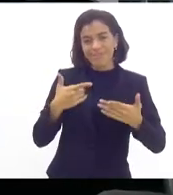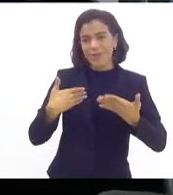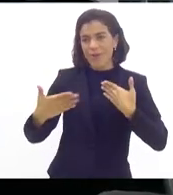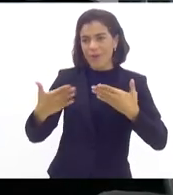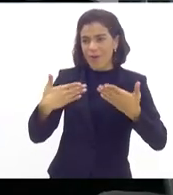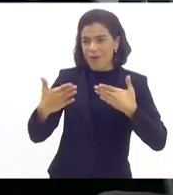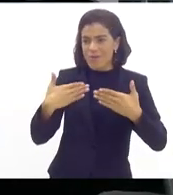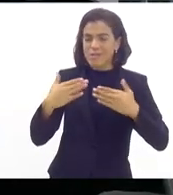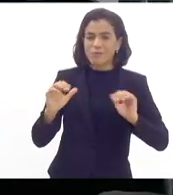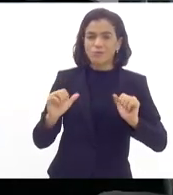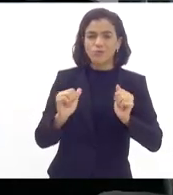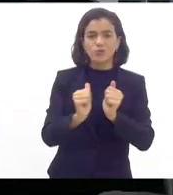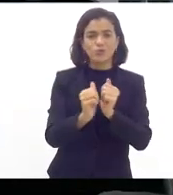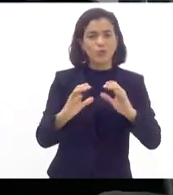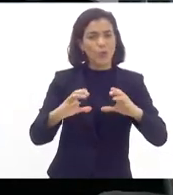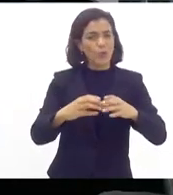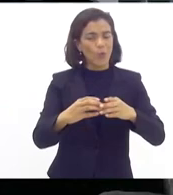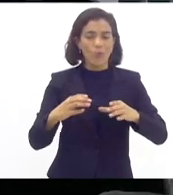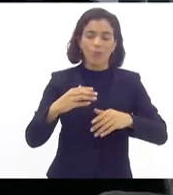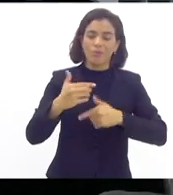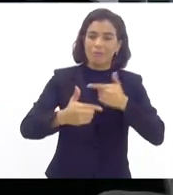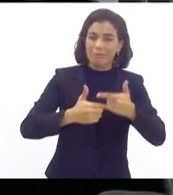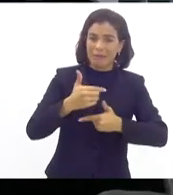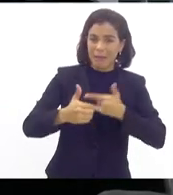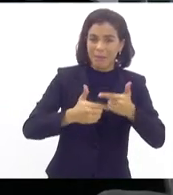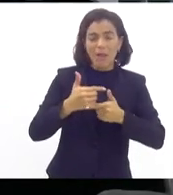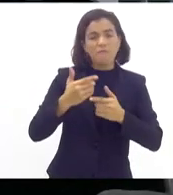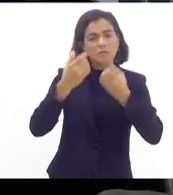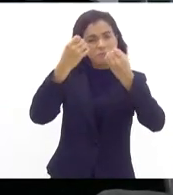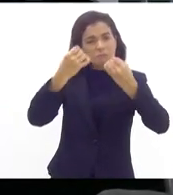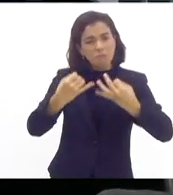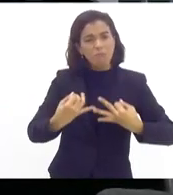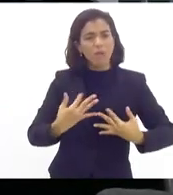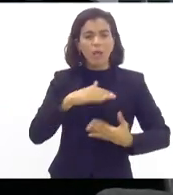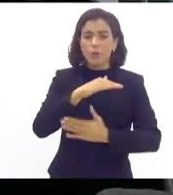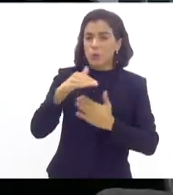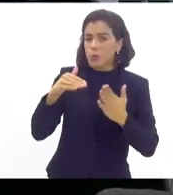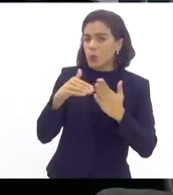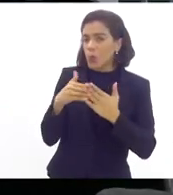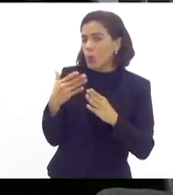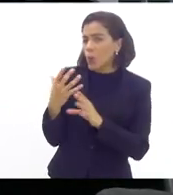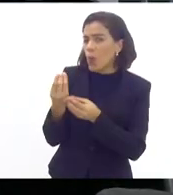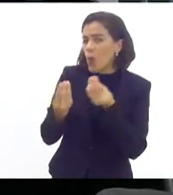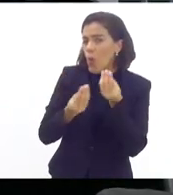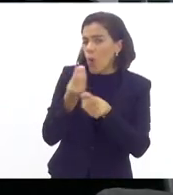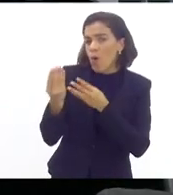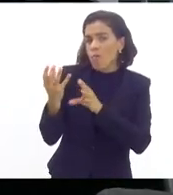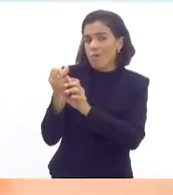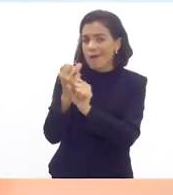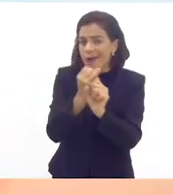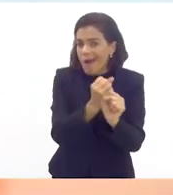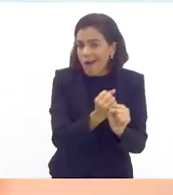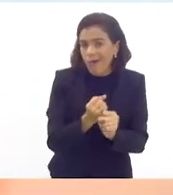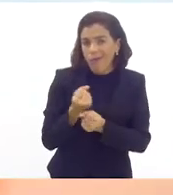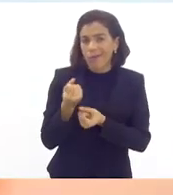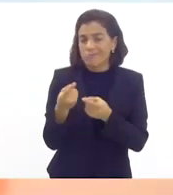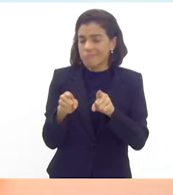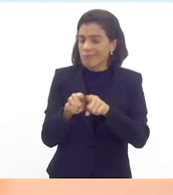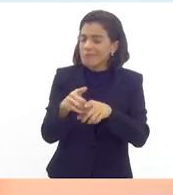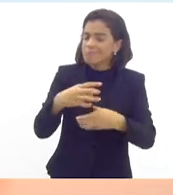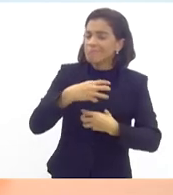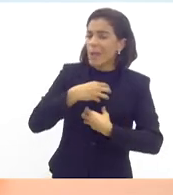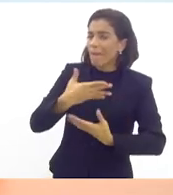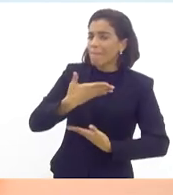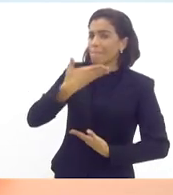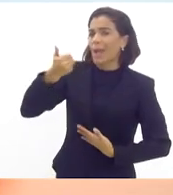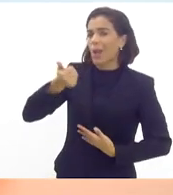que trabalha lá com o modelo. Eles explicam tudo o que foi feito. Assim, não sei se eles te explicam como é que nós estamos calculando. Acho que você vai se sentir bem